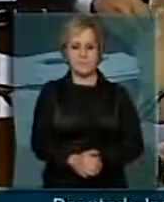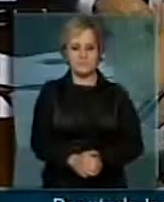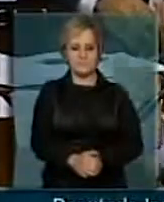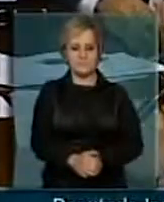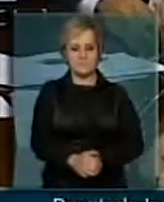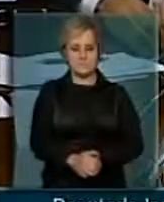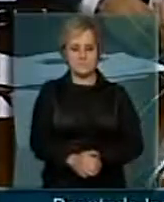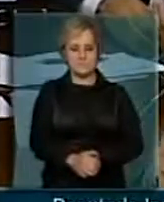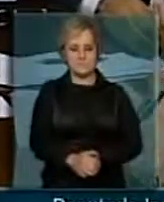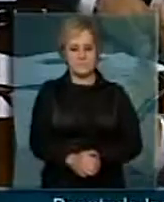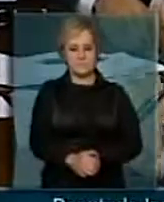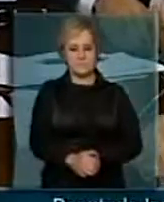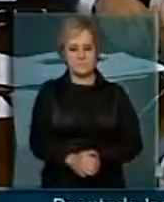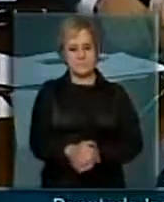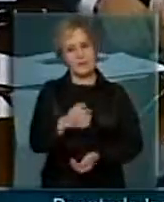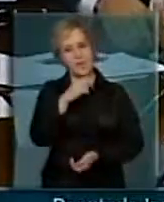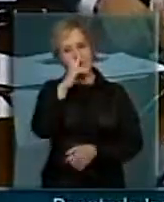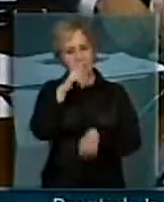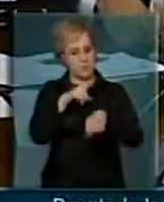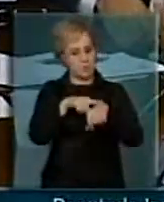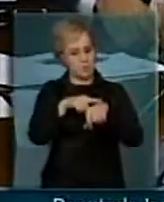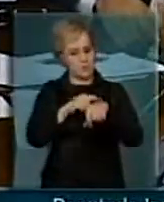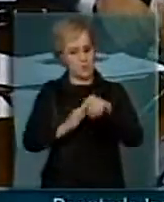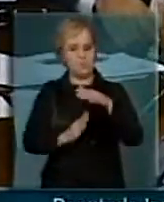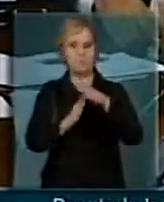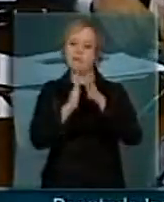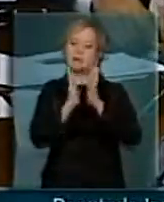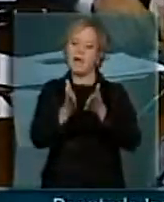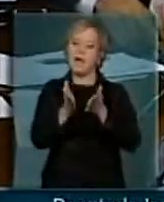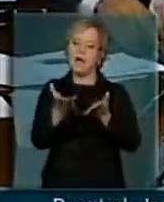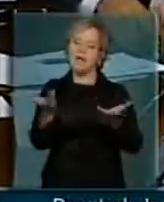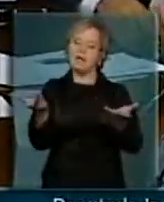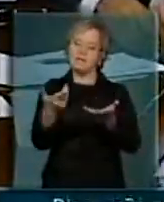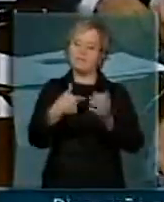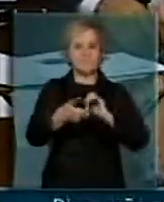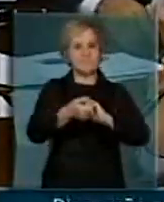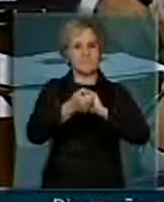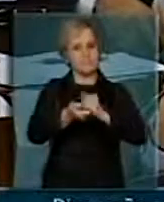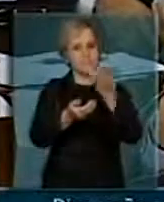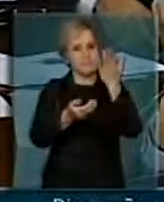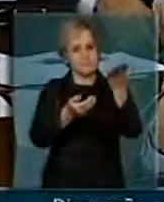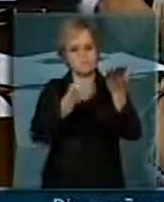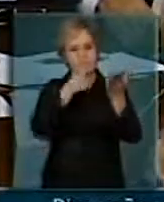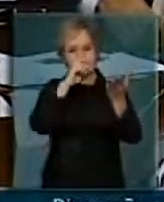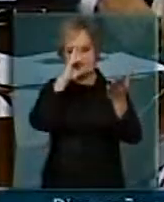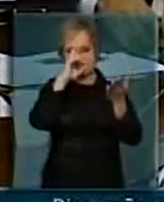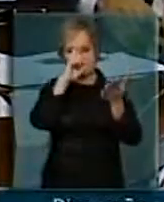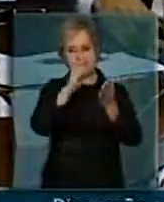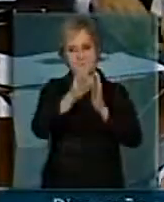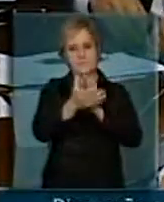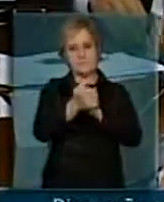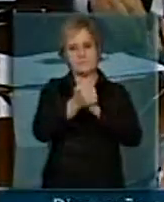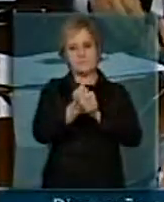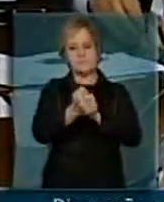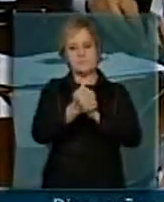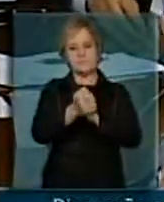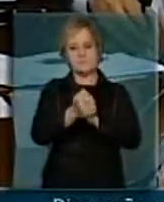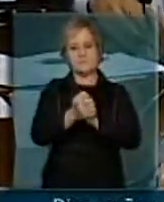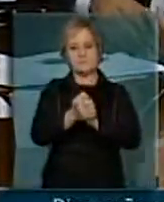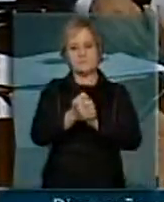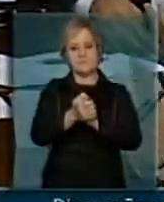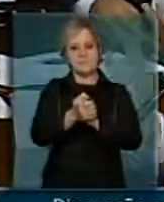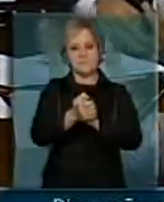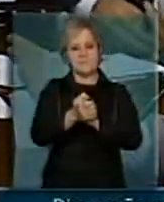Eu acho que meu tempo já se esgotou, fico por aqui e cumprimentar a Vossa Excelência e desejar sucesso. Vossa Excelência,